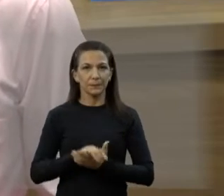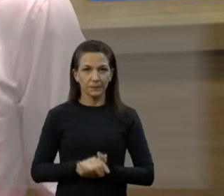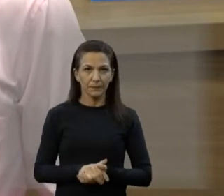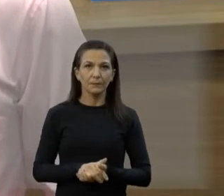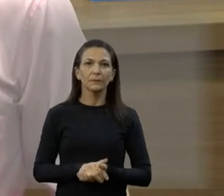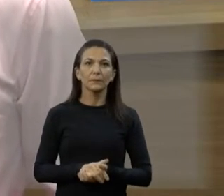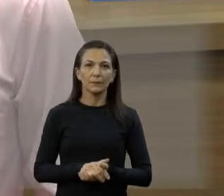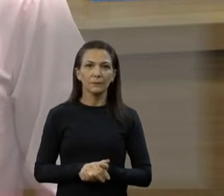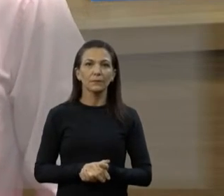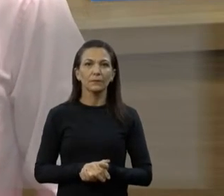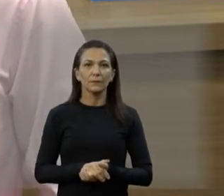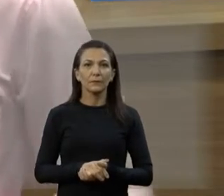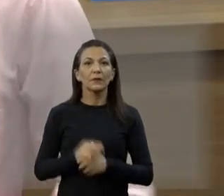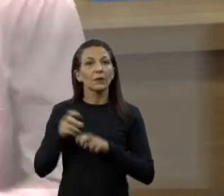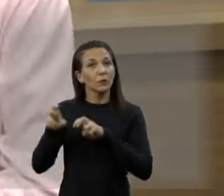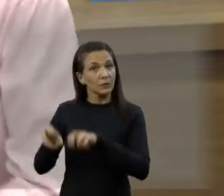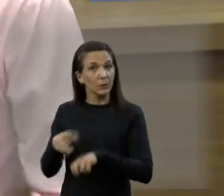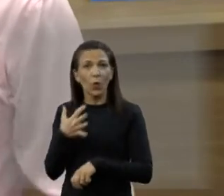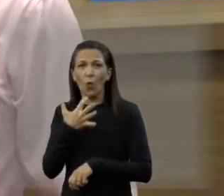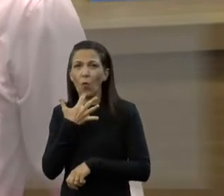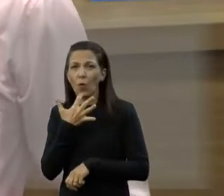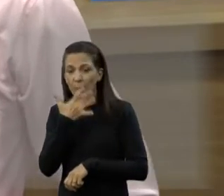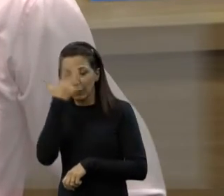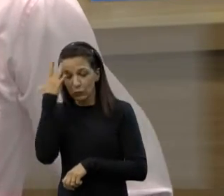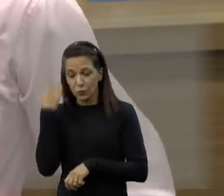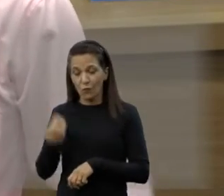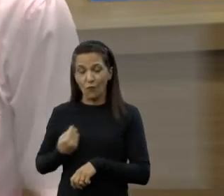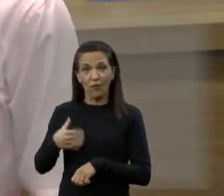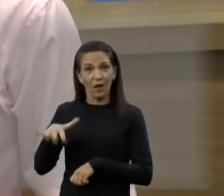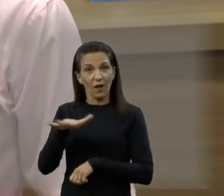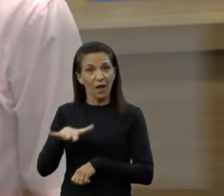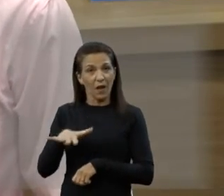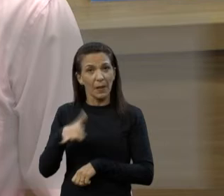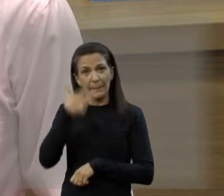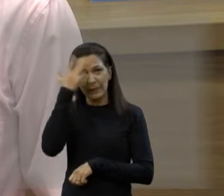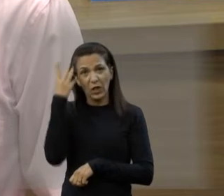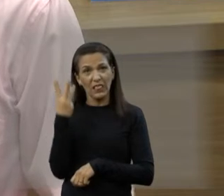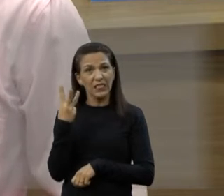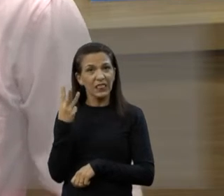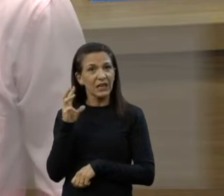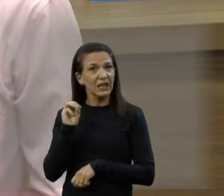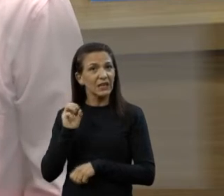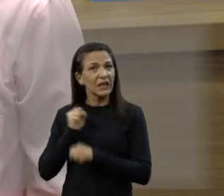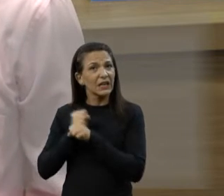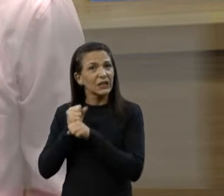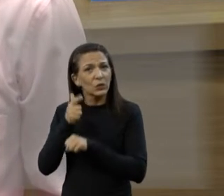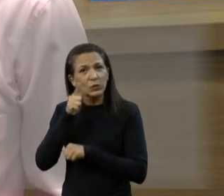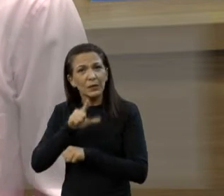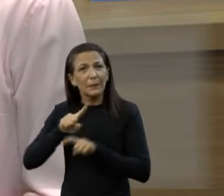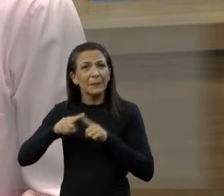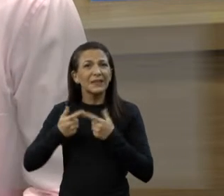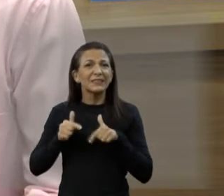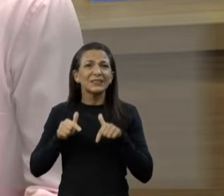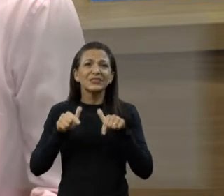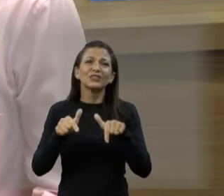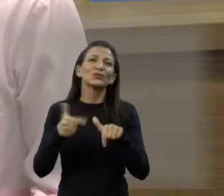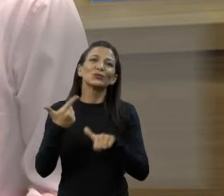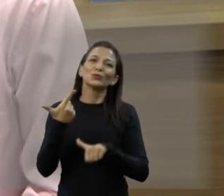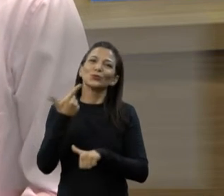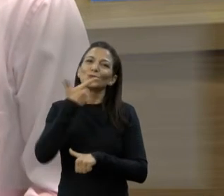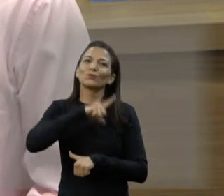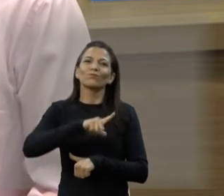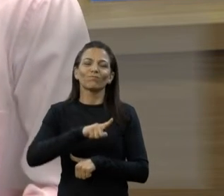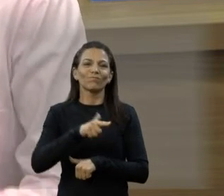eu tenho conhecidos lá todo mundo aqui com certeza tem ter pessoas tá mais de 30 anos lá eu não consegue o título não pode fazer